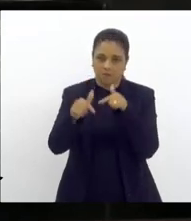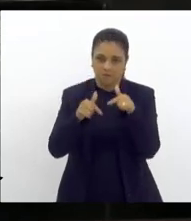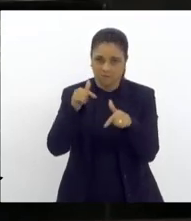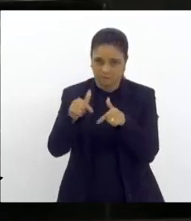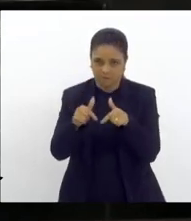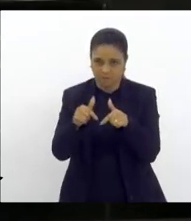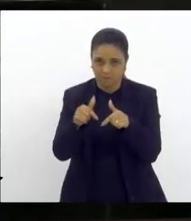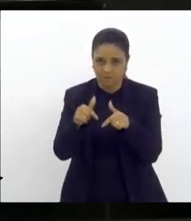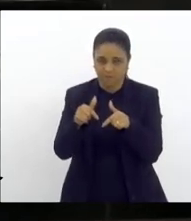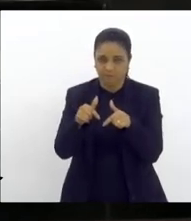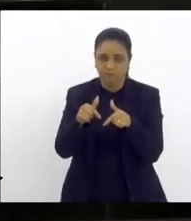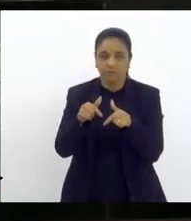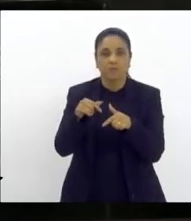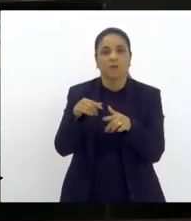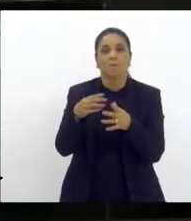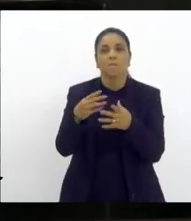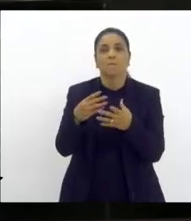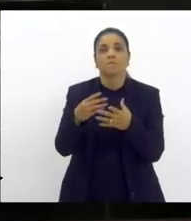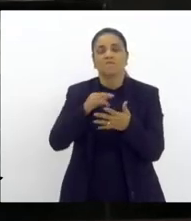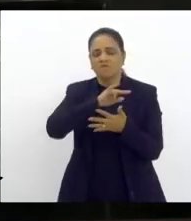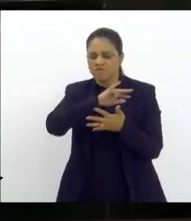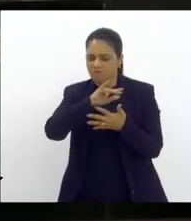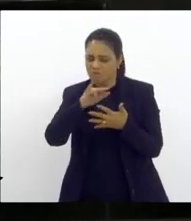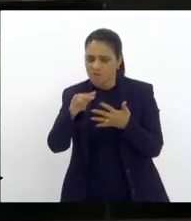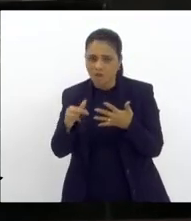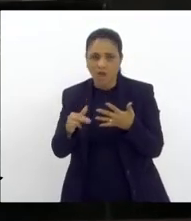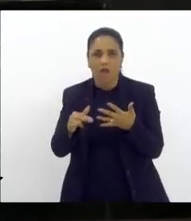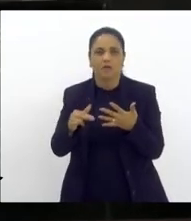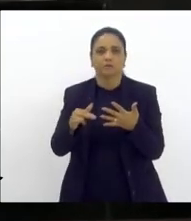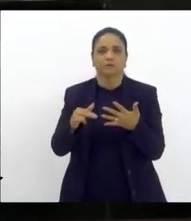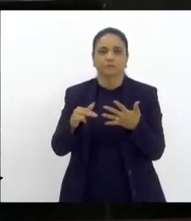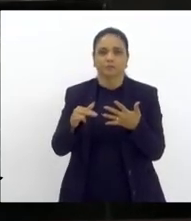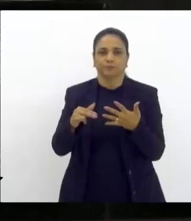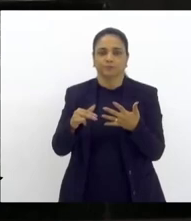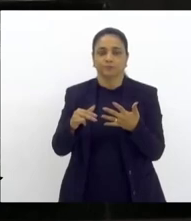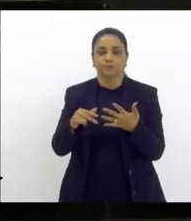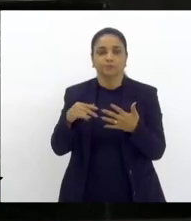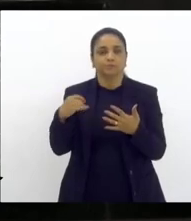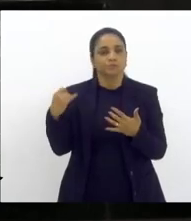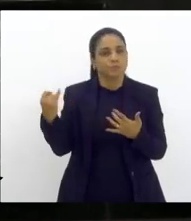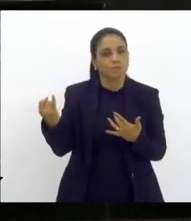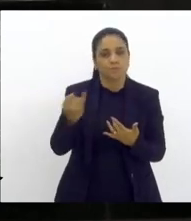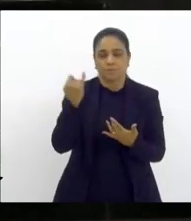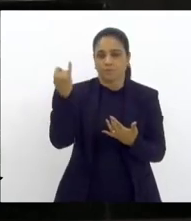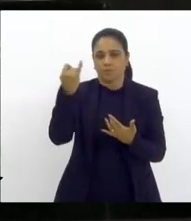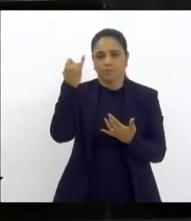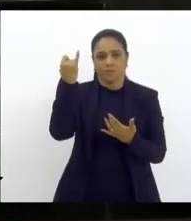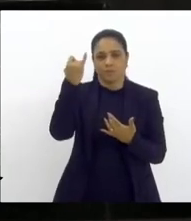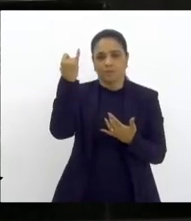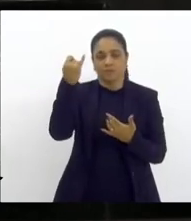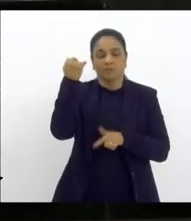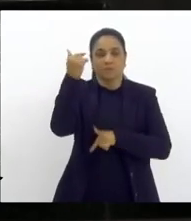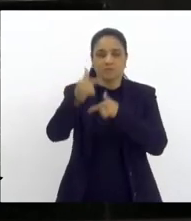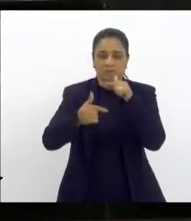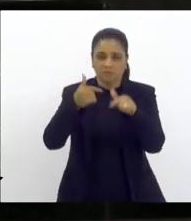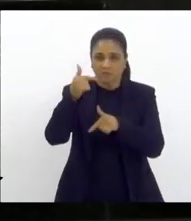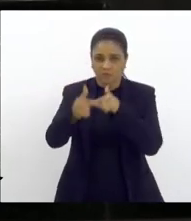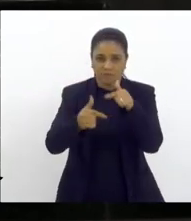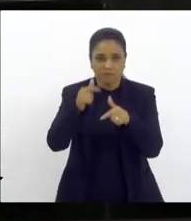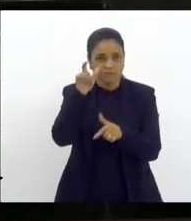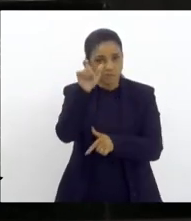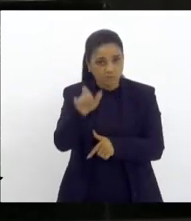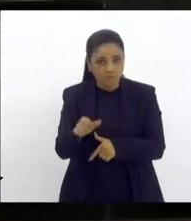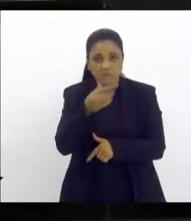muitos é importante presidente salientarmos que Muitos são os trabalhadores e as